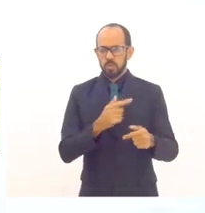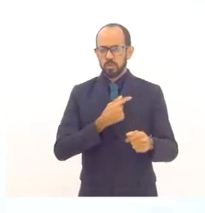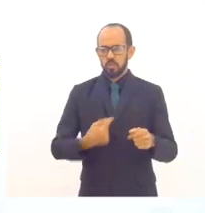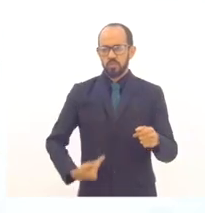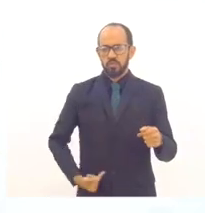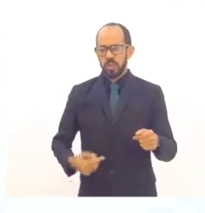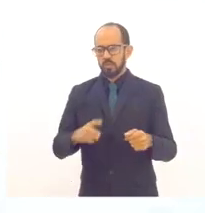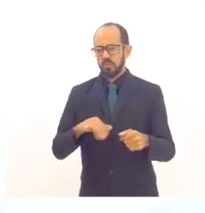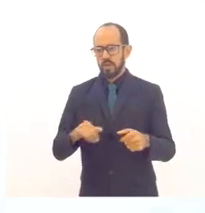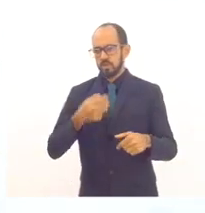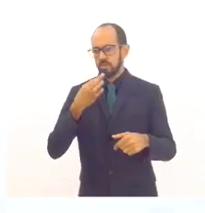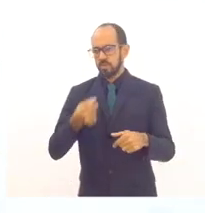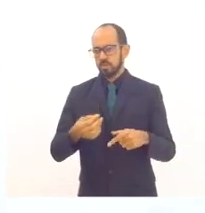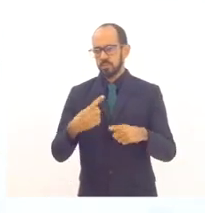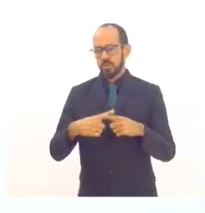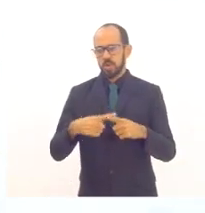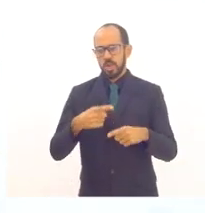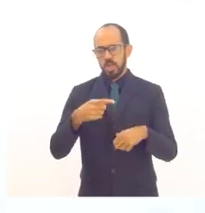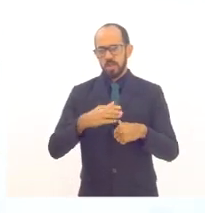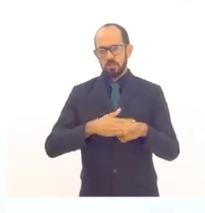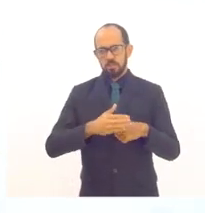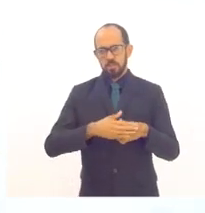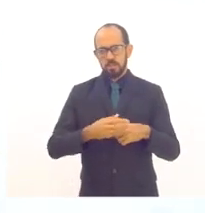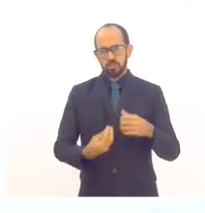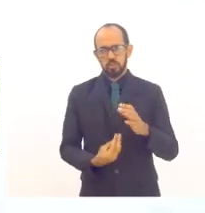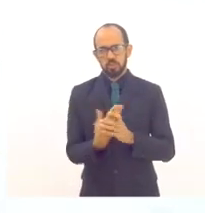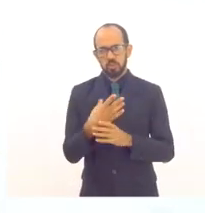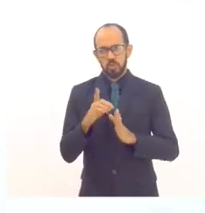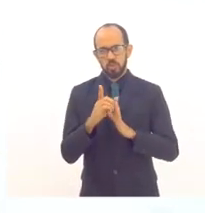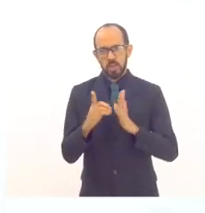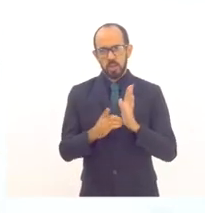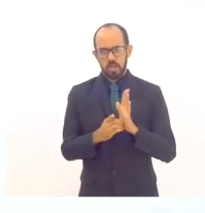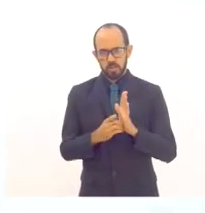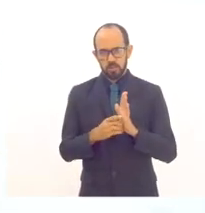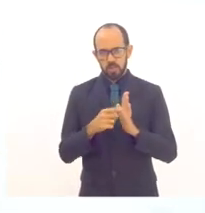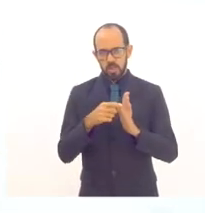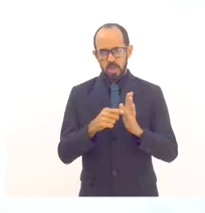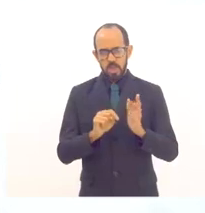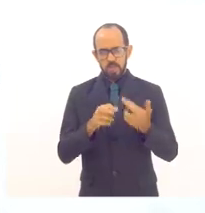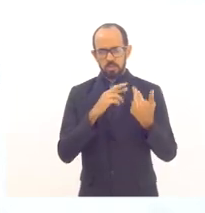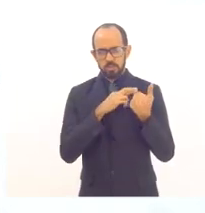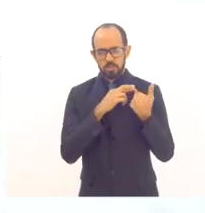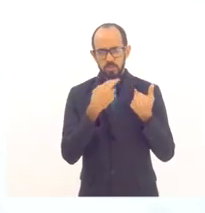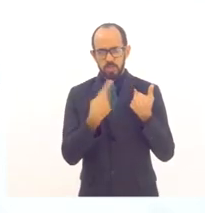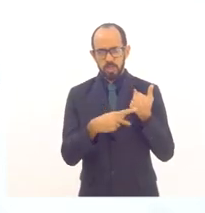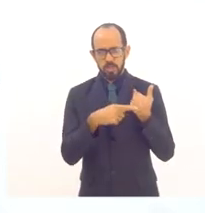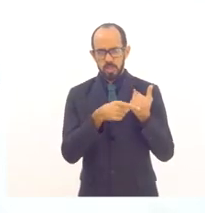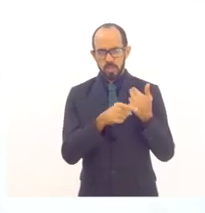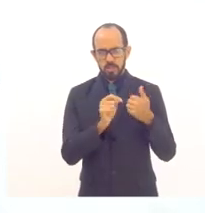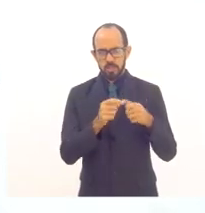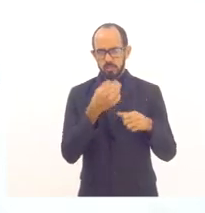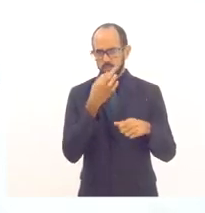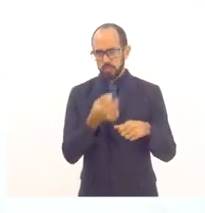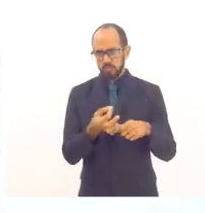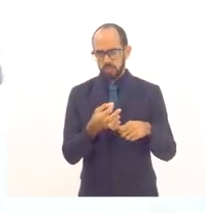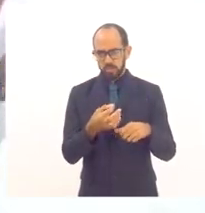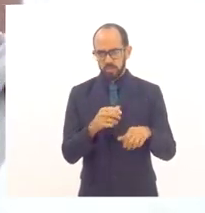vai indicar, é porque é ele que está elaborando o decreto. É atribuição do governo indicar da